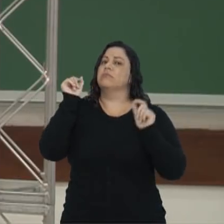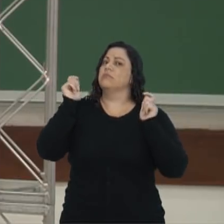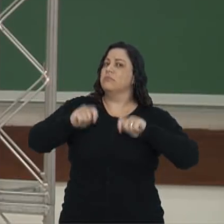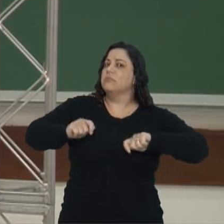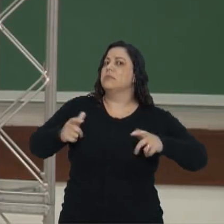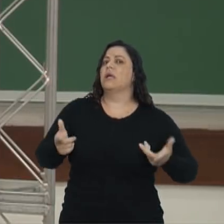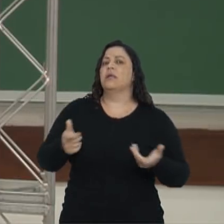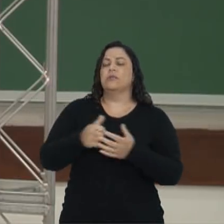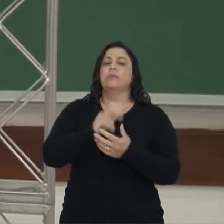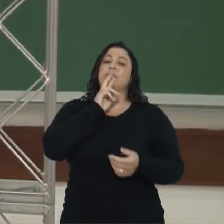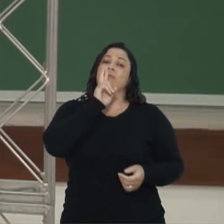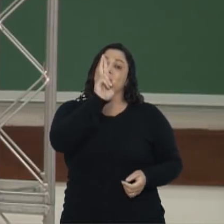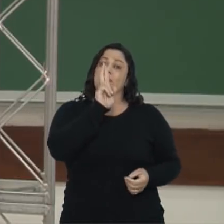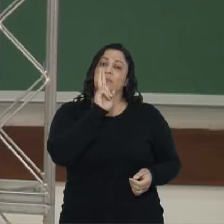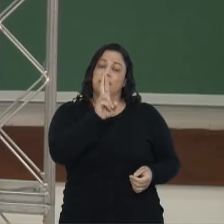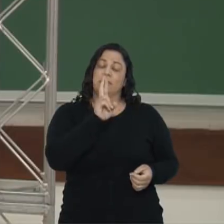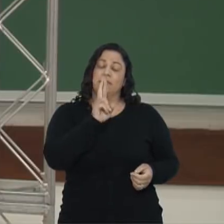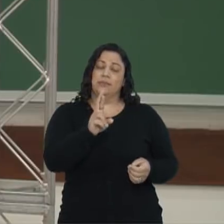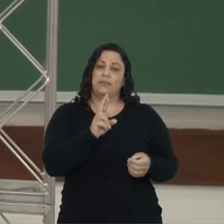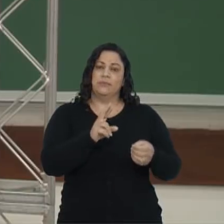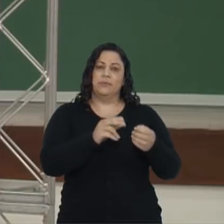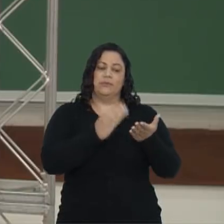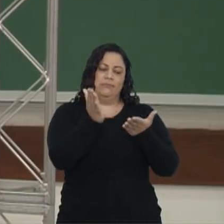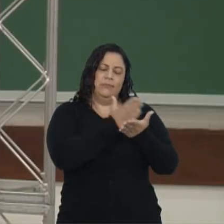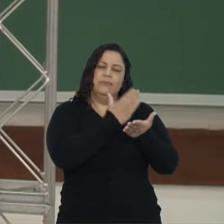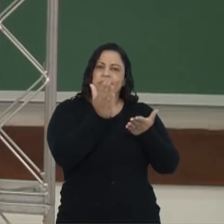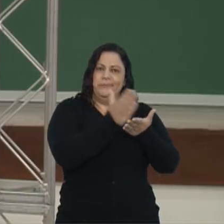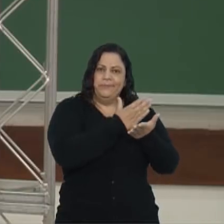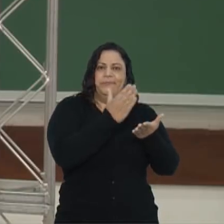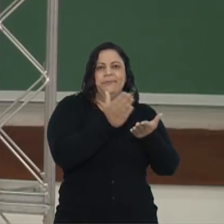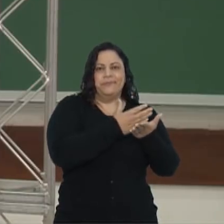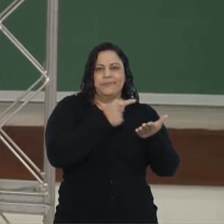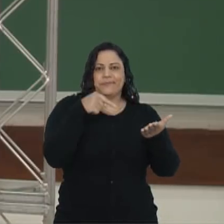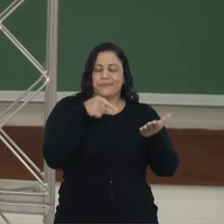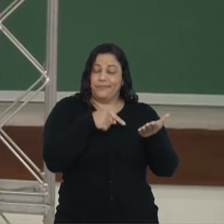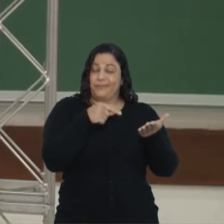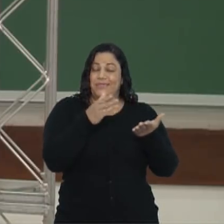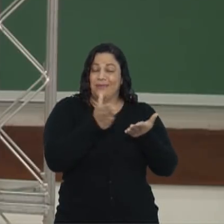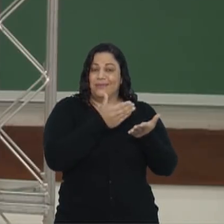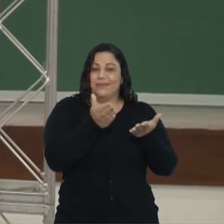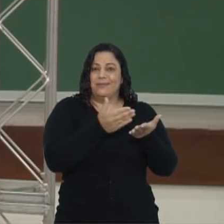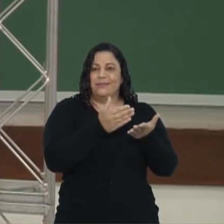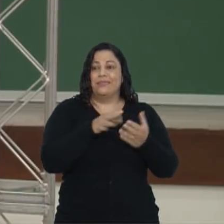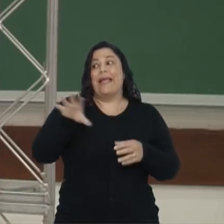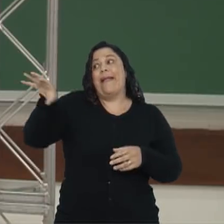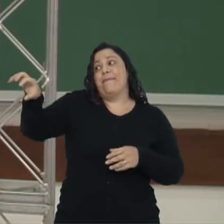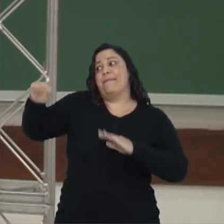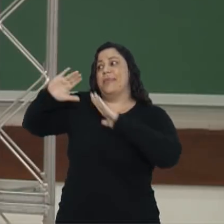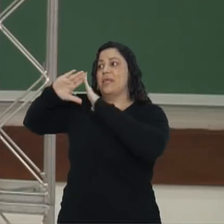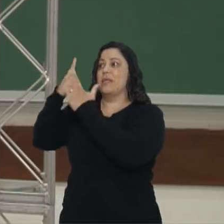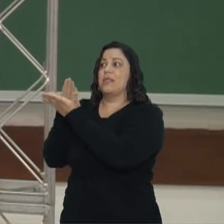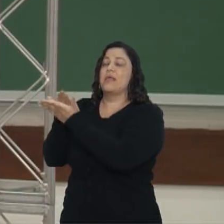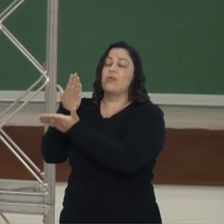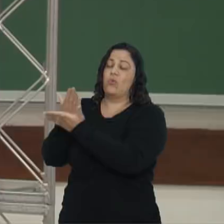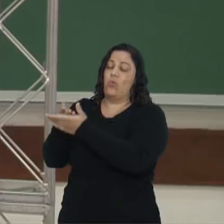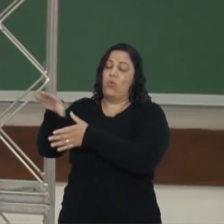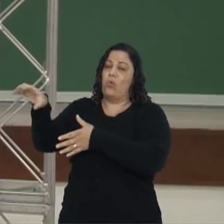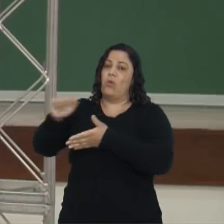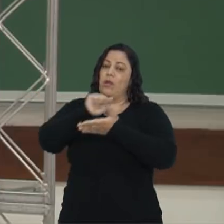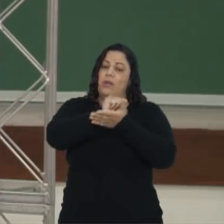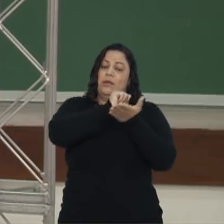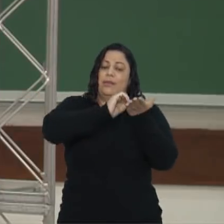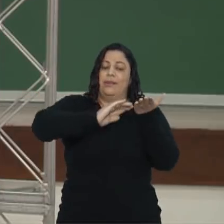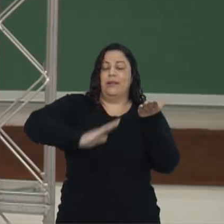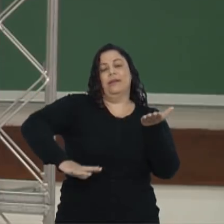também responder as questões no caderno, certo? E, além disso, pegar as atividades no colégio para poder responder